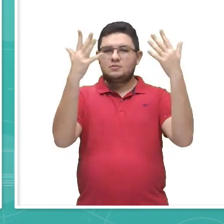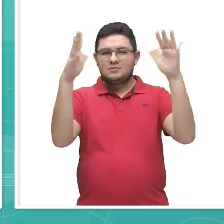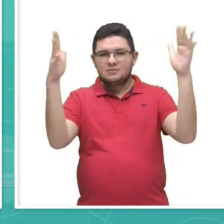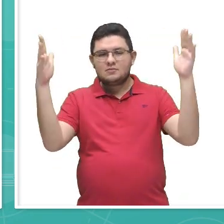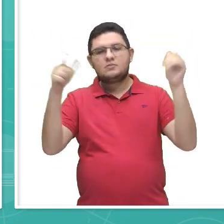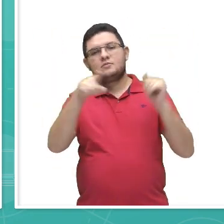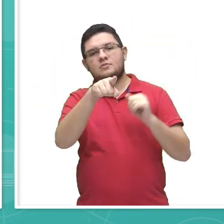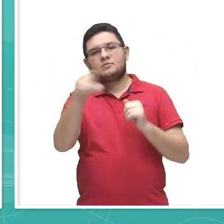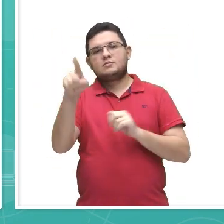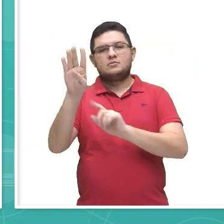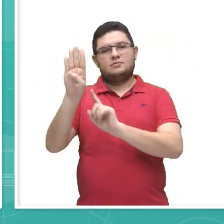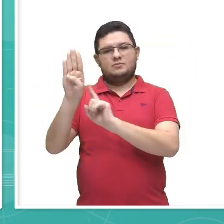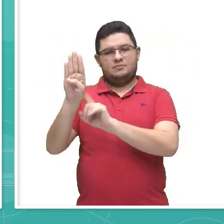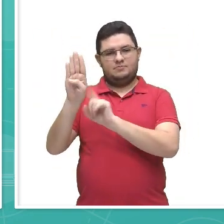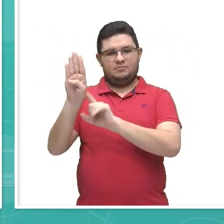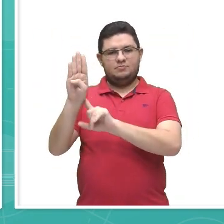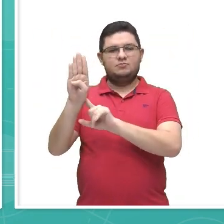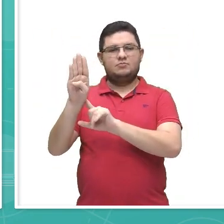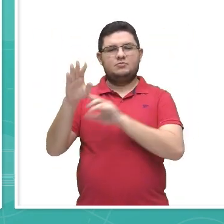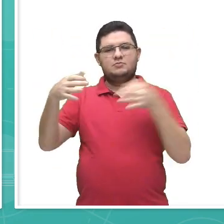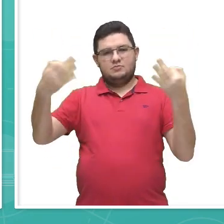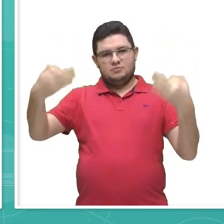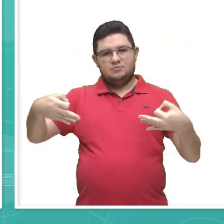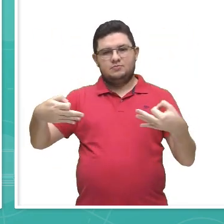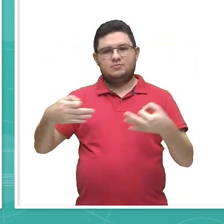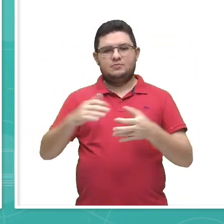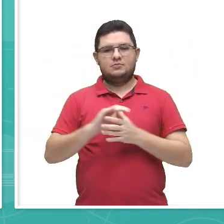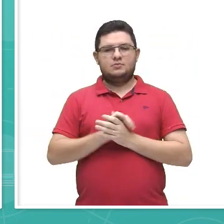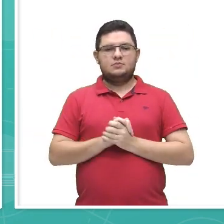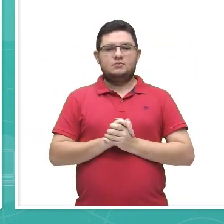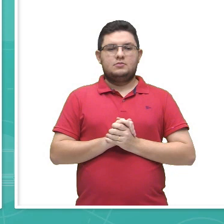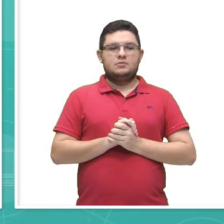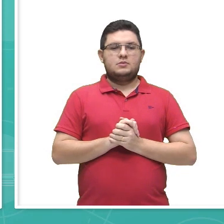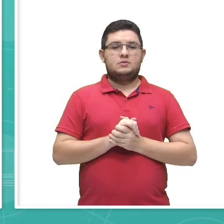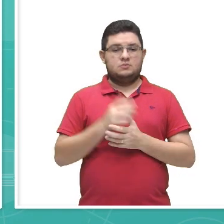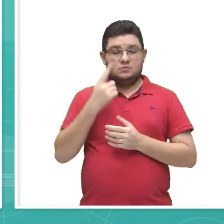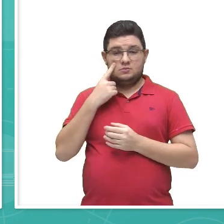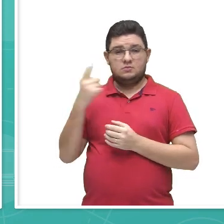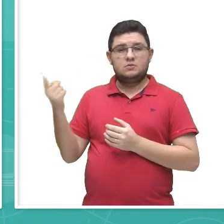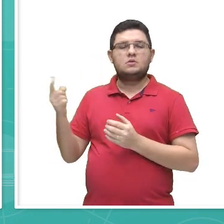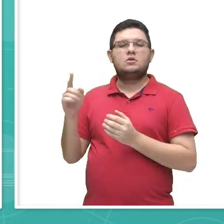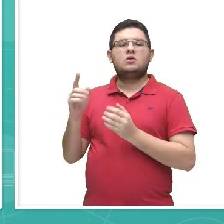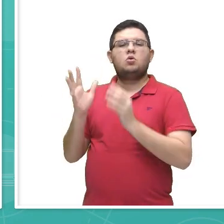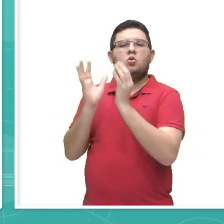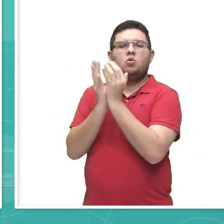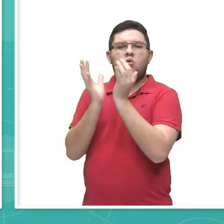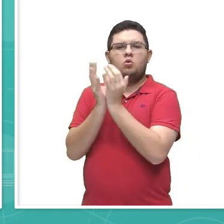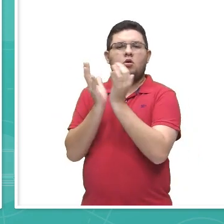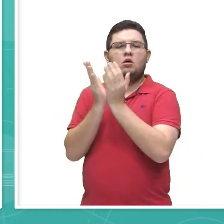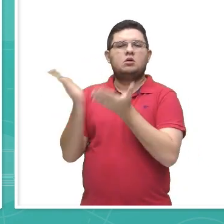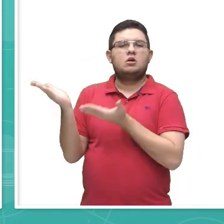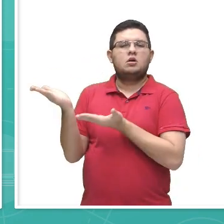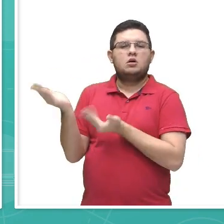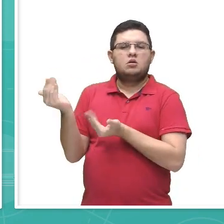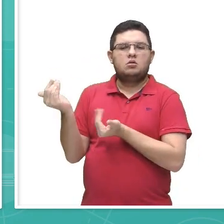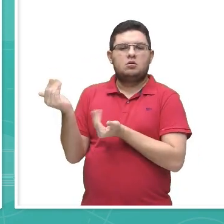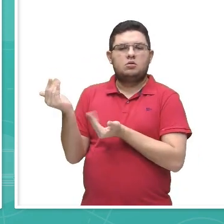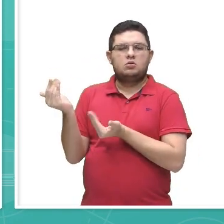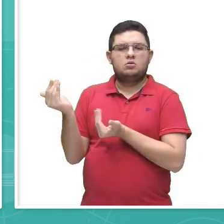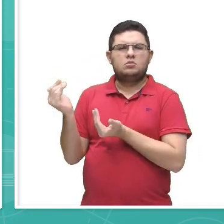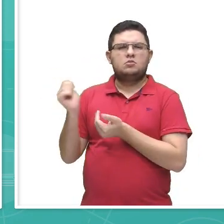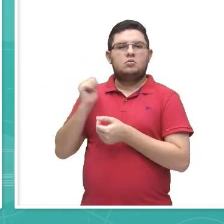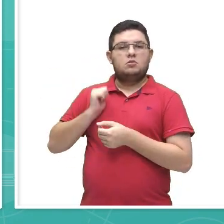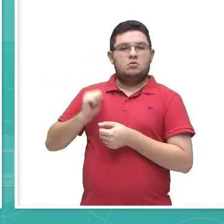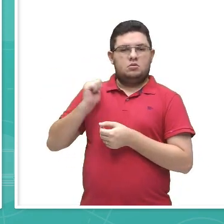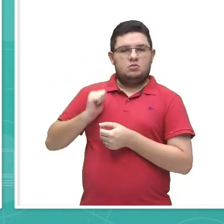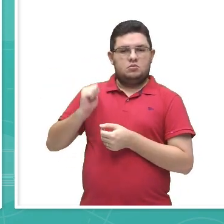Congratulations, letter B, people! Então tá aqui, vocês podem observar que são jovens, né? Todo mundo com a mochila aqui nas costas, certo?